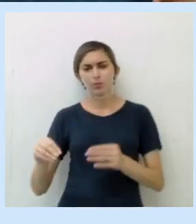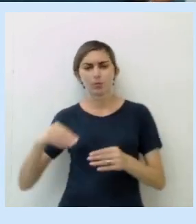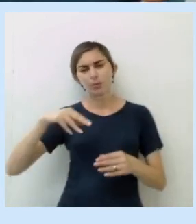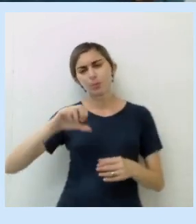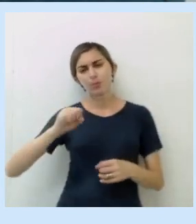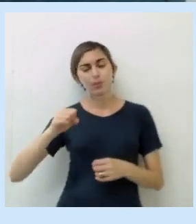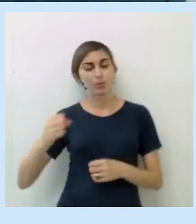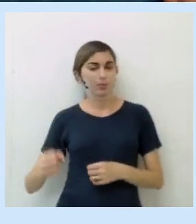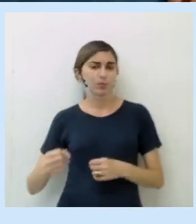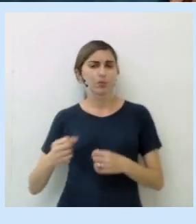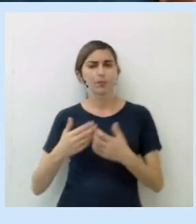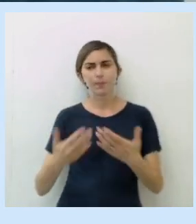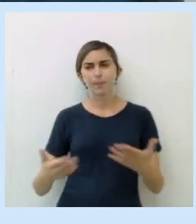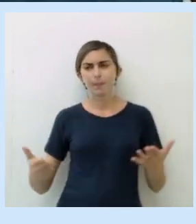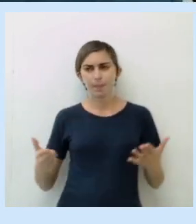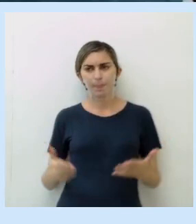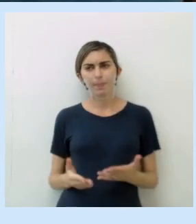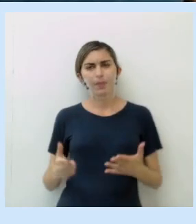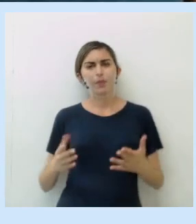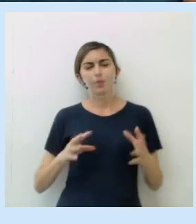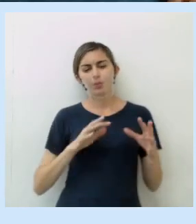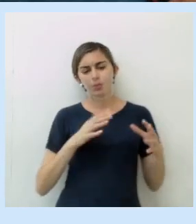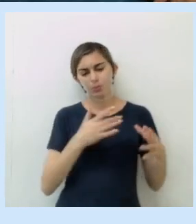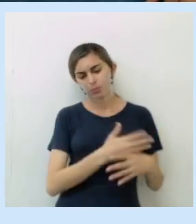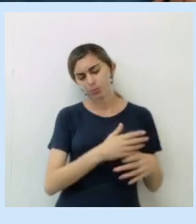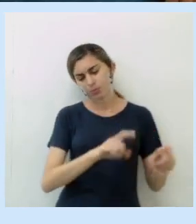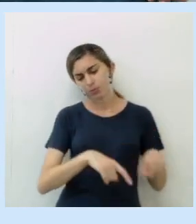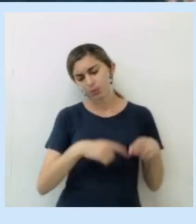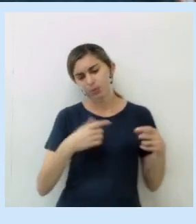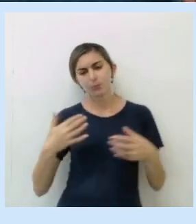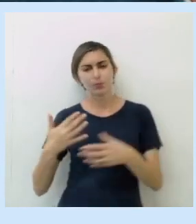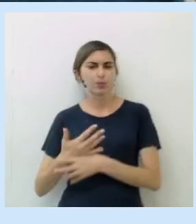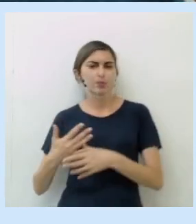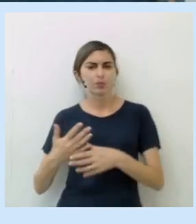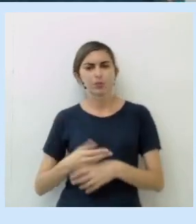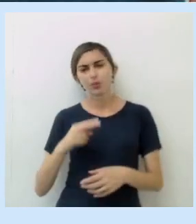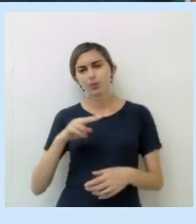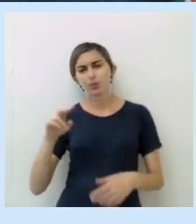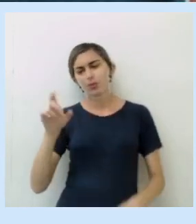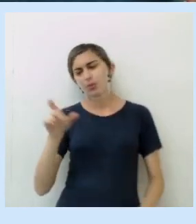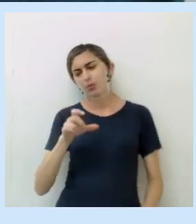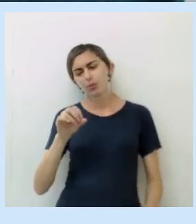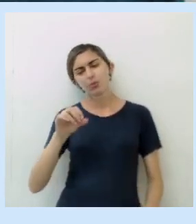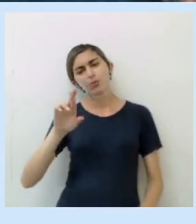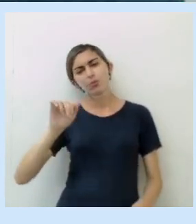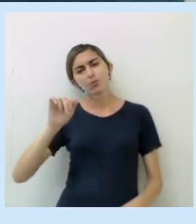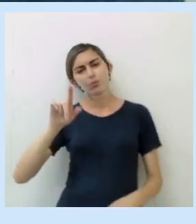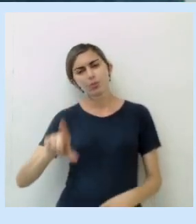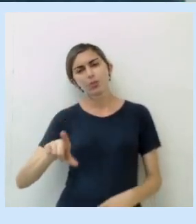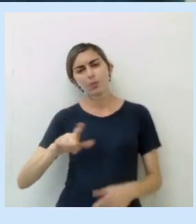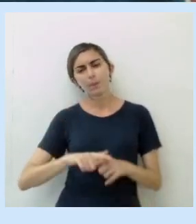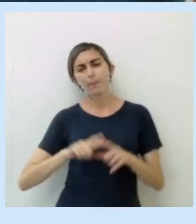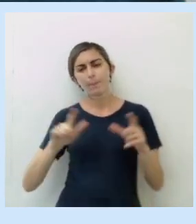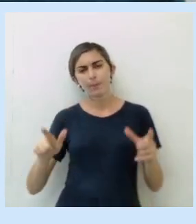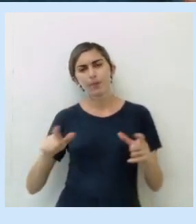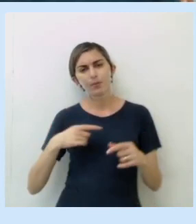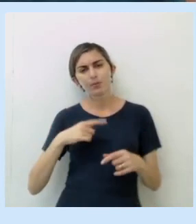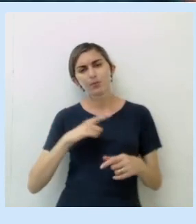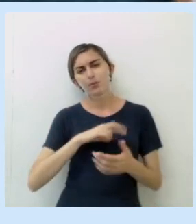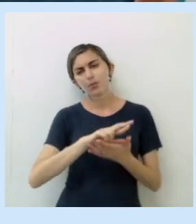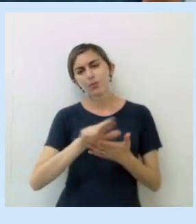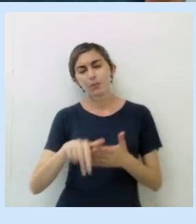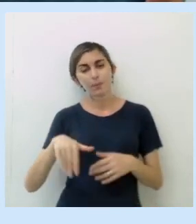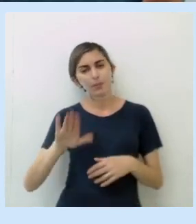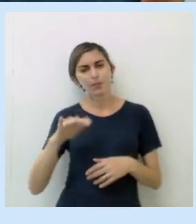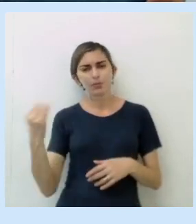massa, né, do campo para a cidade. E o que chamamos de êxodo rural, né, mas é um dos elementos